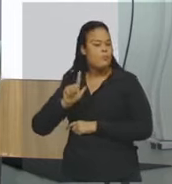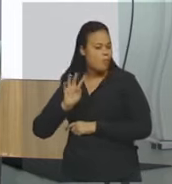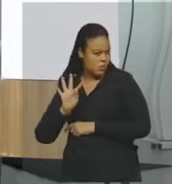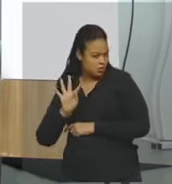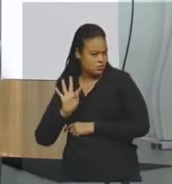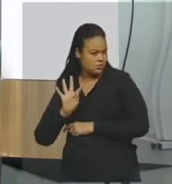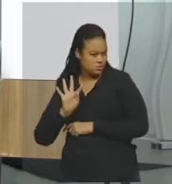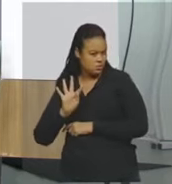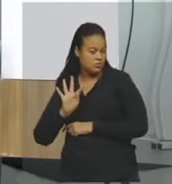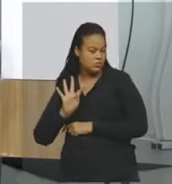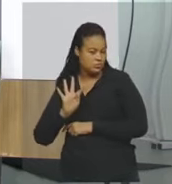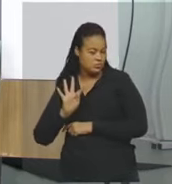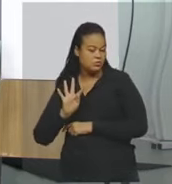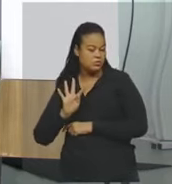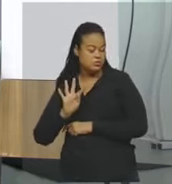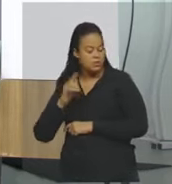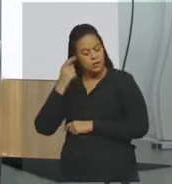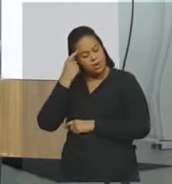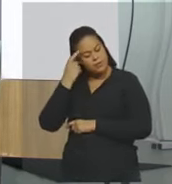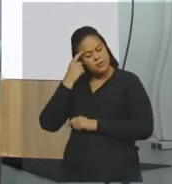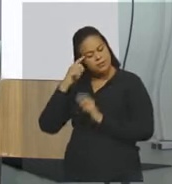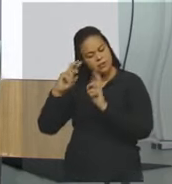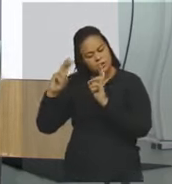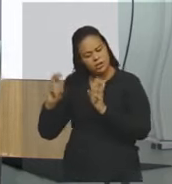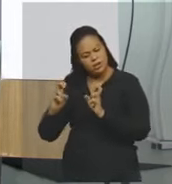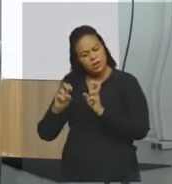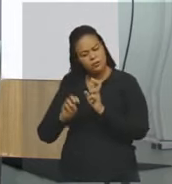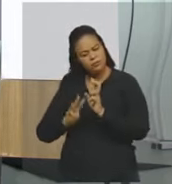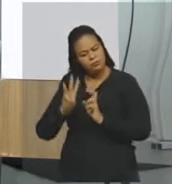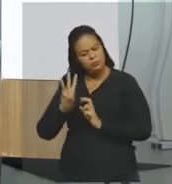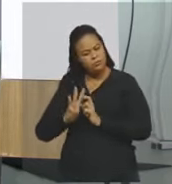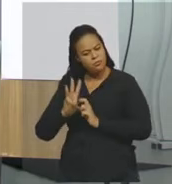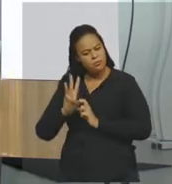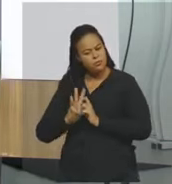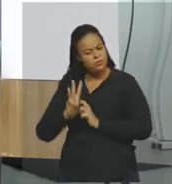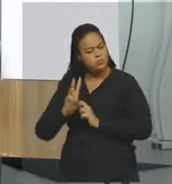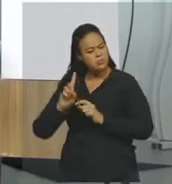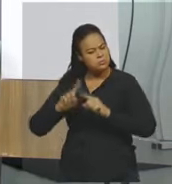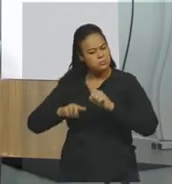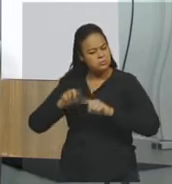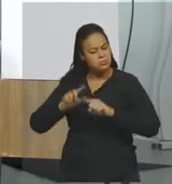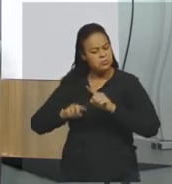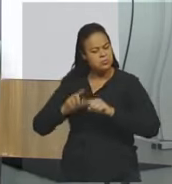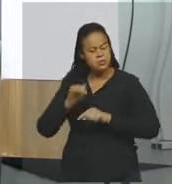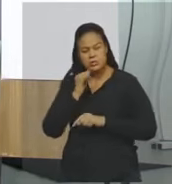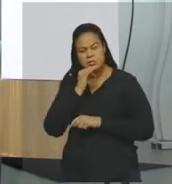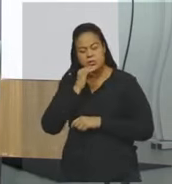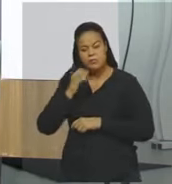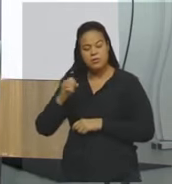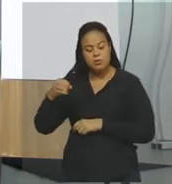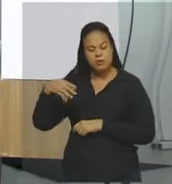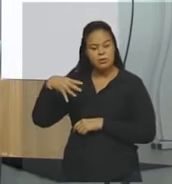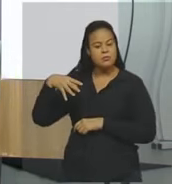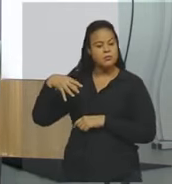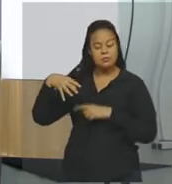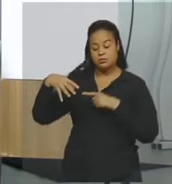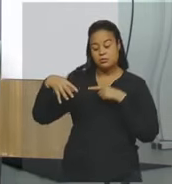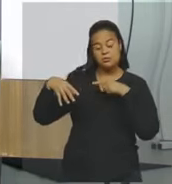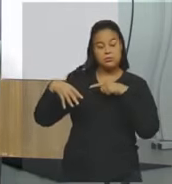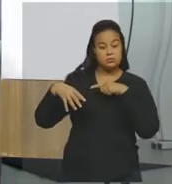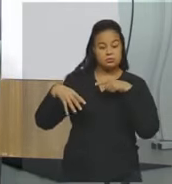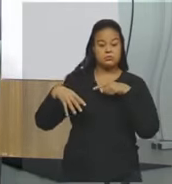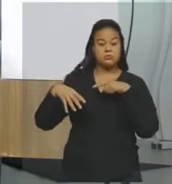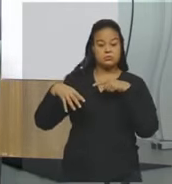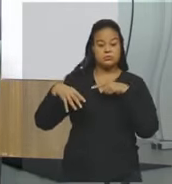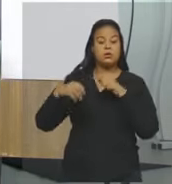tá? E quando a gente pensa isso na especificação de um equipamento, no caso de uma lâmpada, significa que